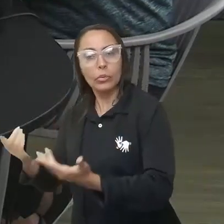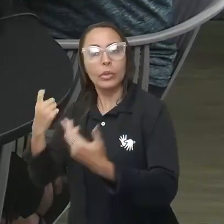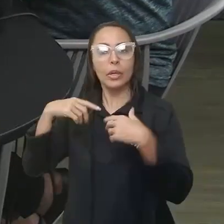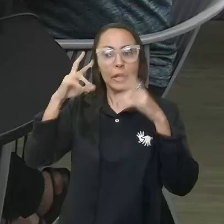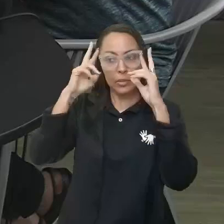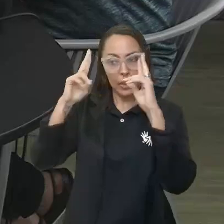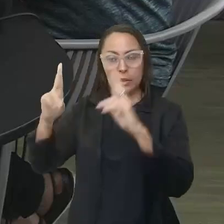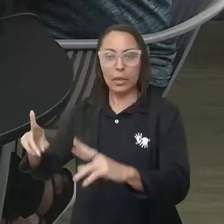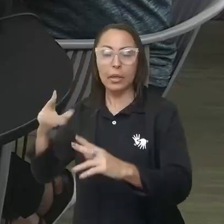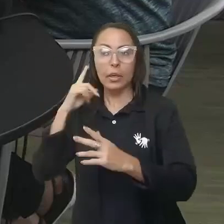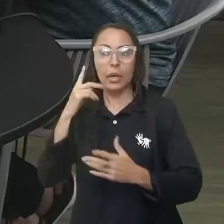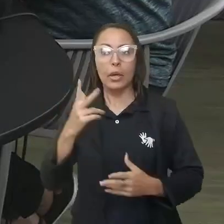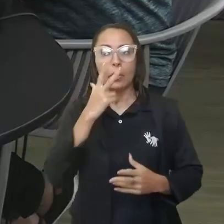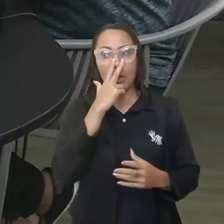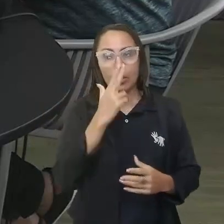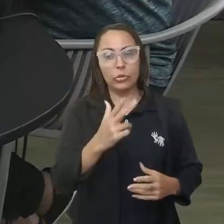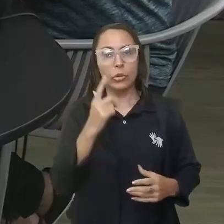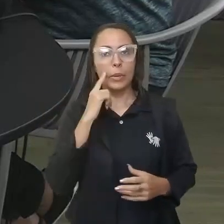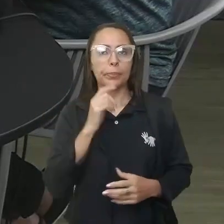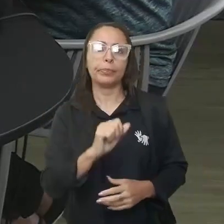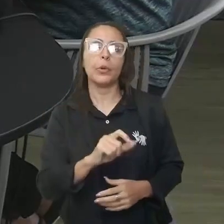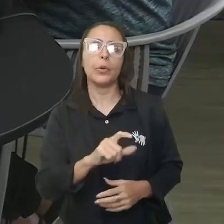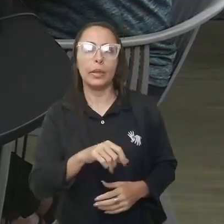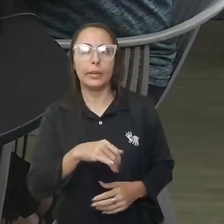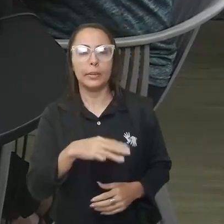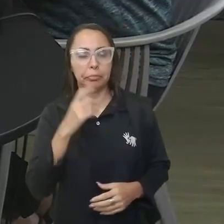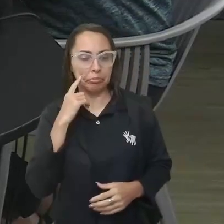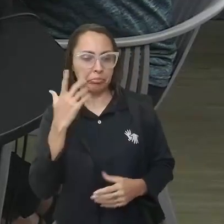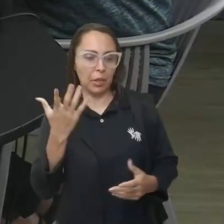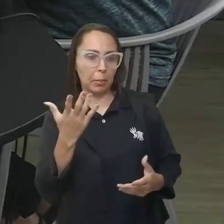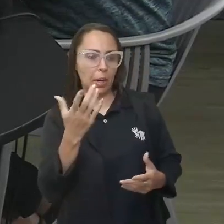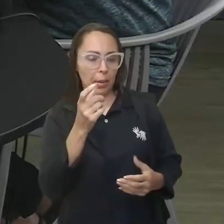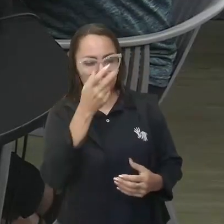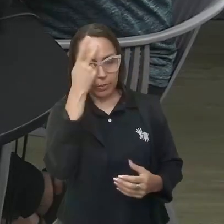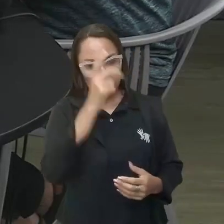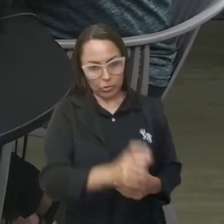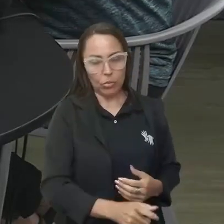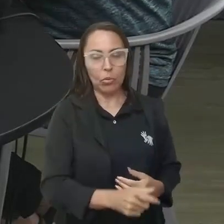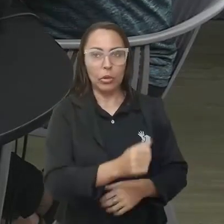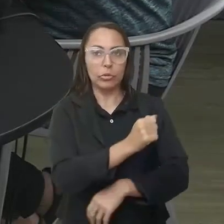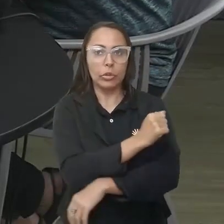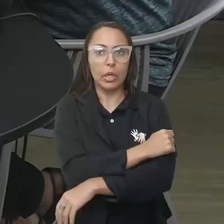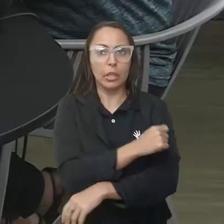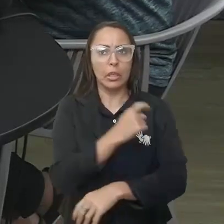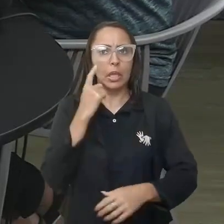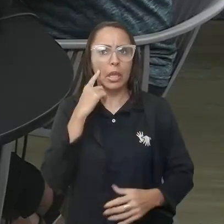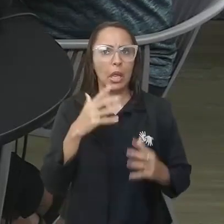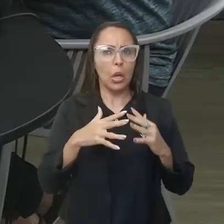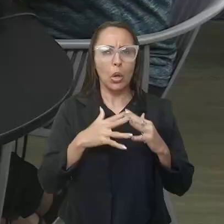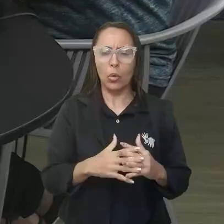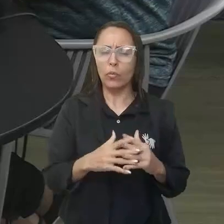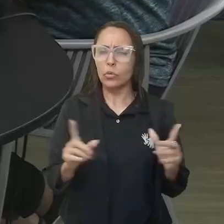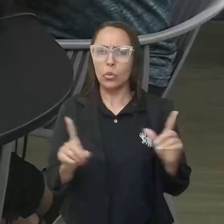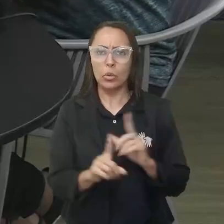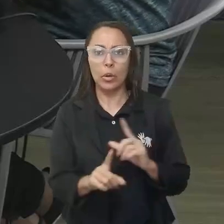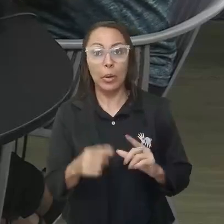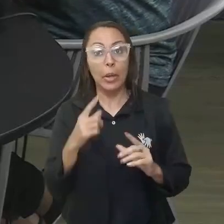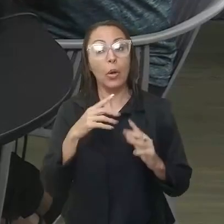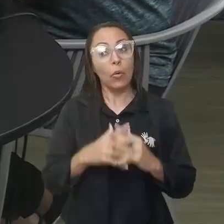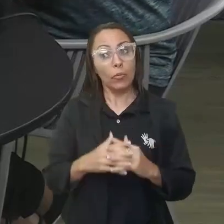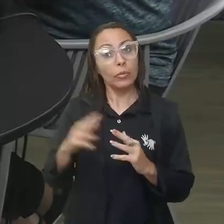Eu acho que, eu vejo como a Aline, assim, eu acho que para o estudante e para a estudante é menos complicado, eu acho mais complicado os